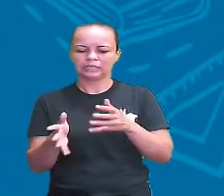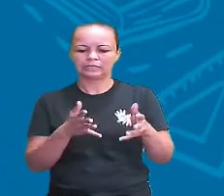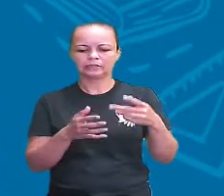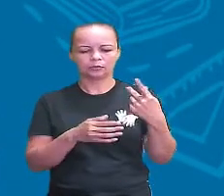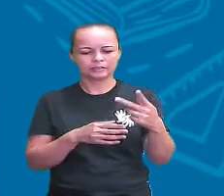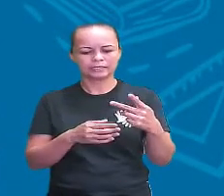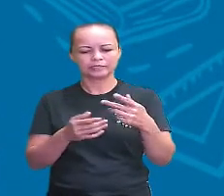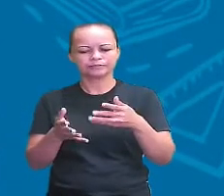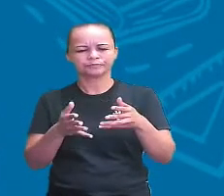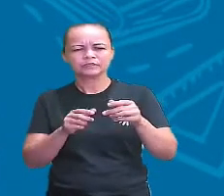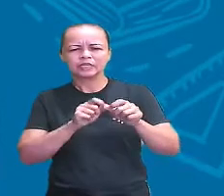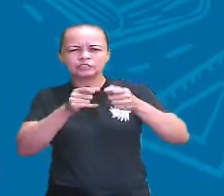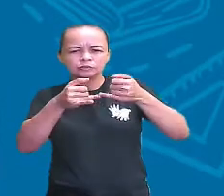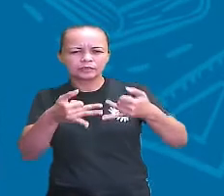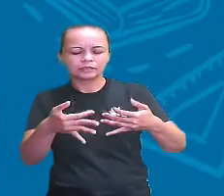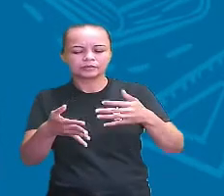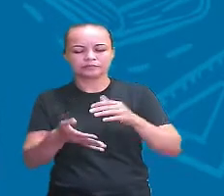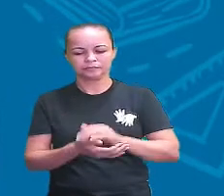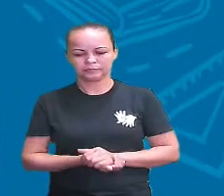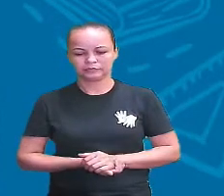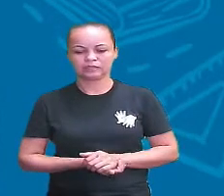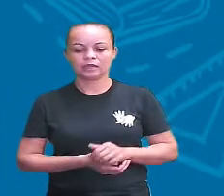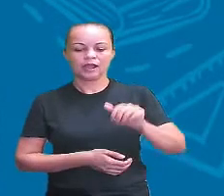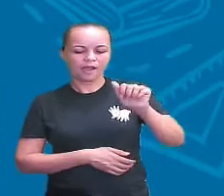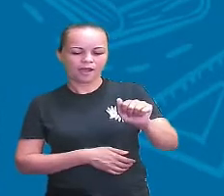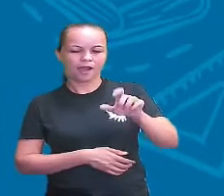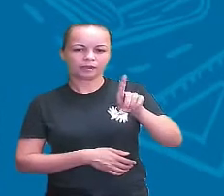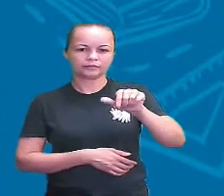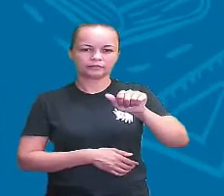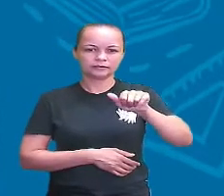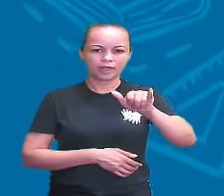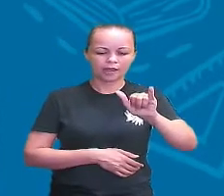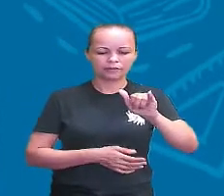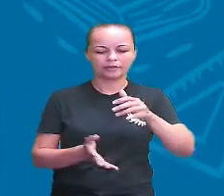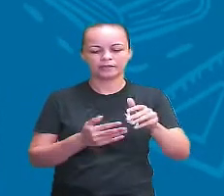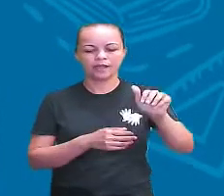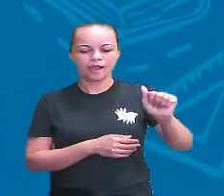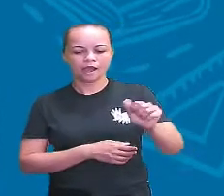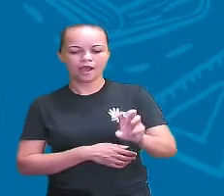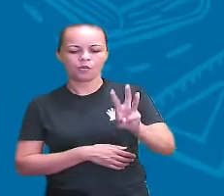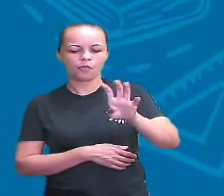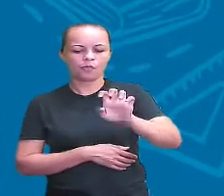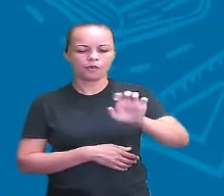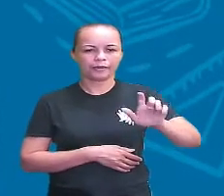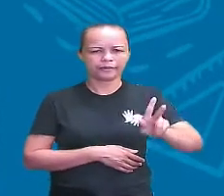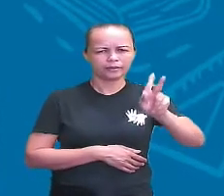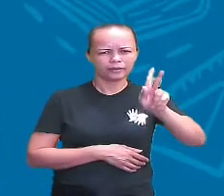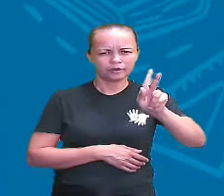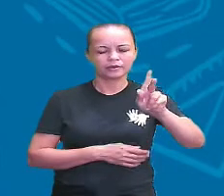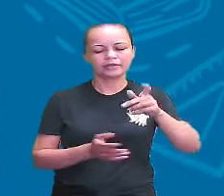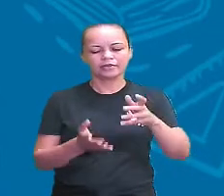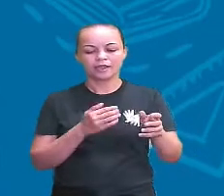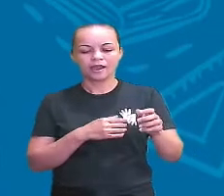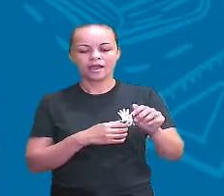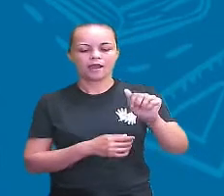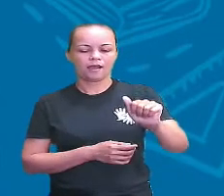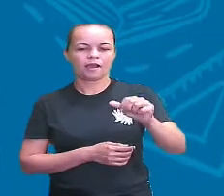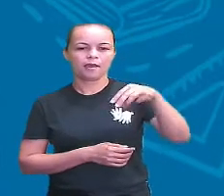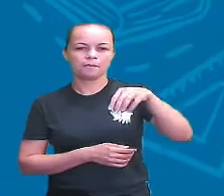day. A, mas a palavra week, a week, por semana. A, mas a palavra month, por